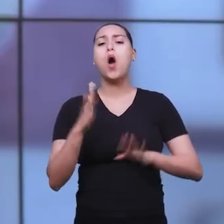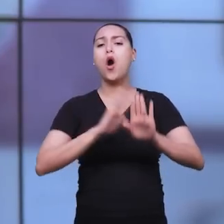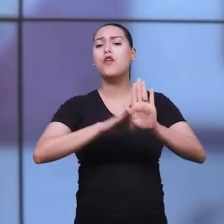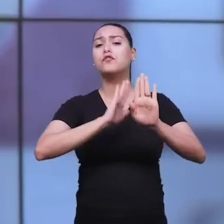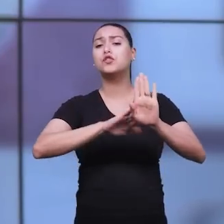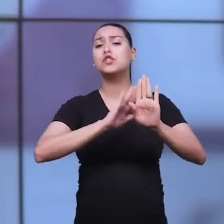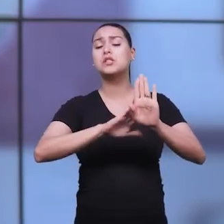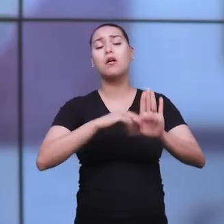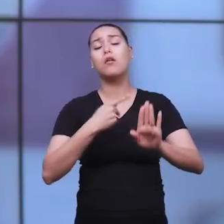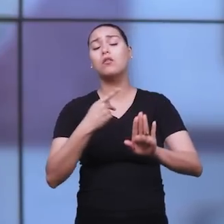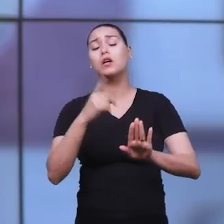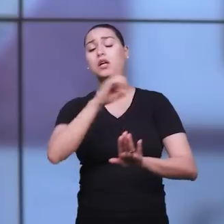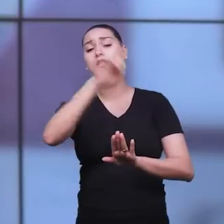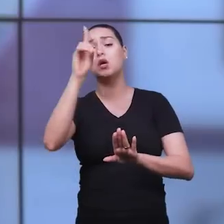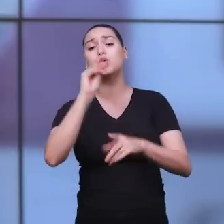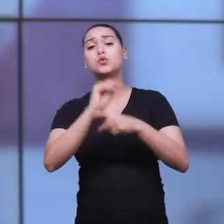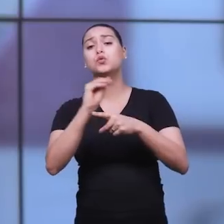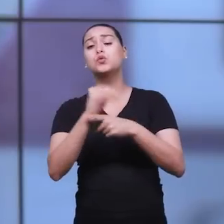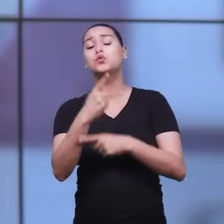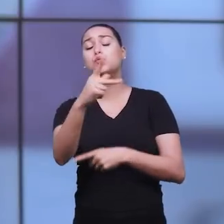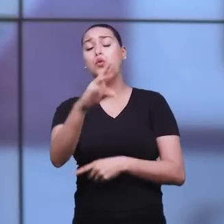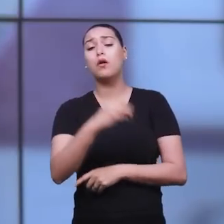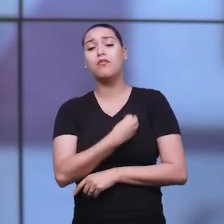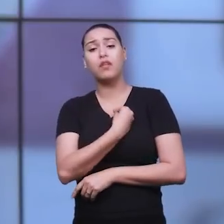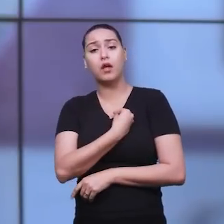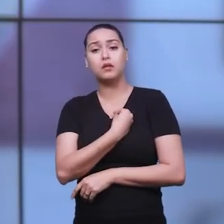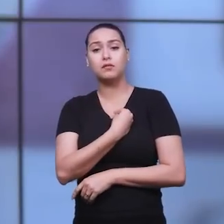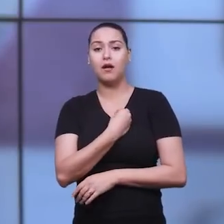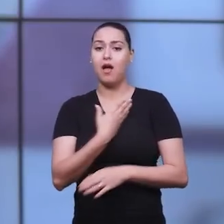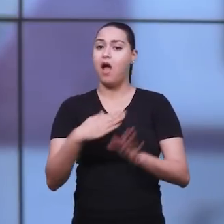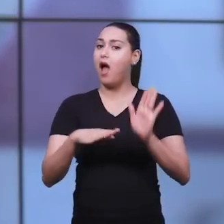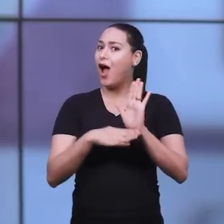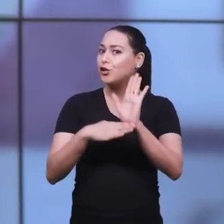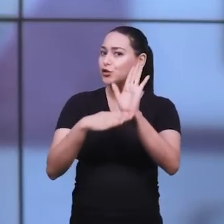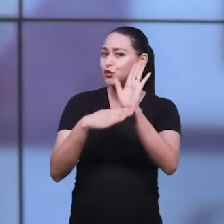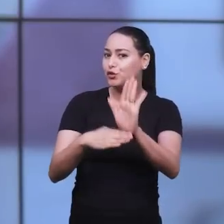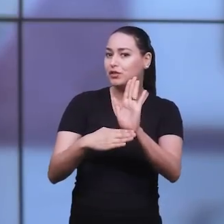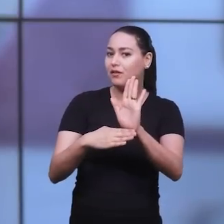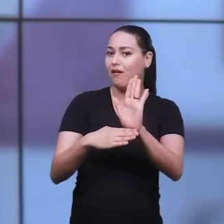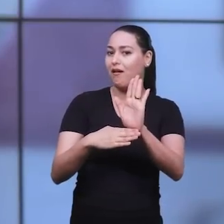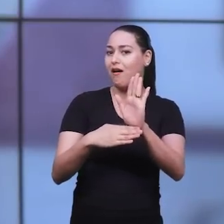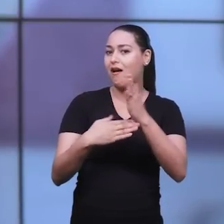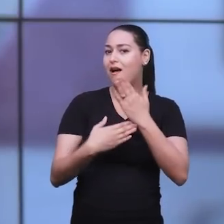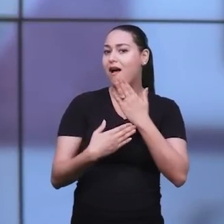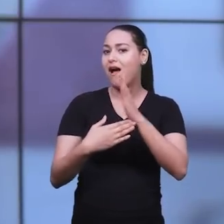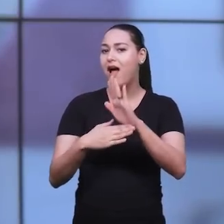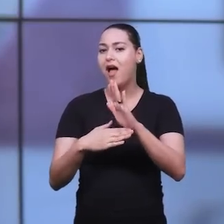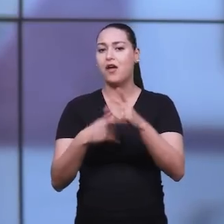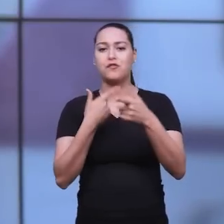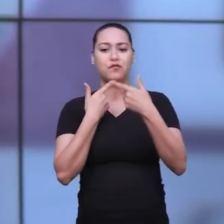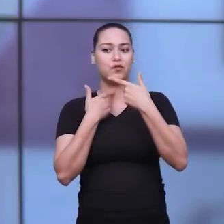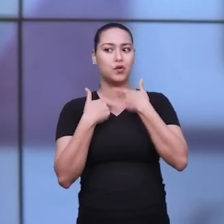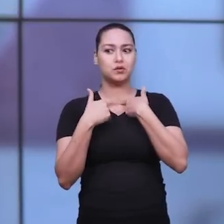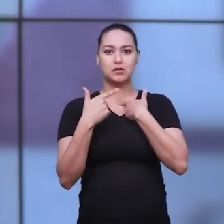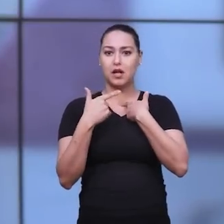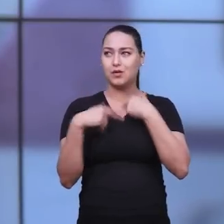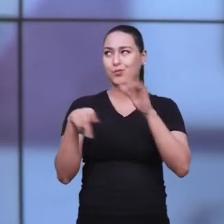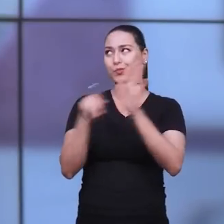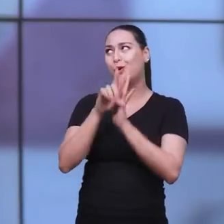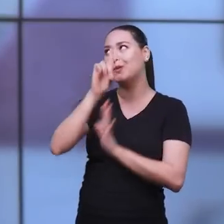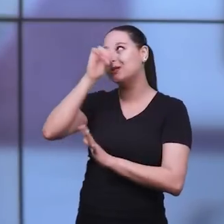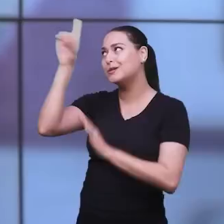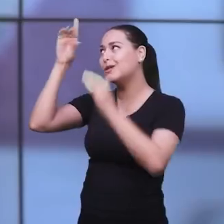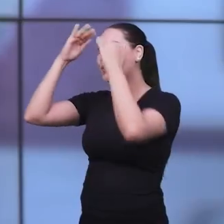que o Senhor confiou a você, ao seu esposo, esposa, seu filho? Ajudem a cada um a não fazer a